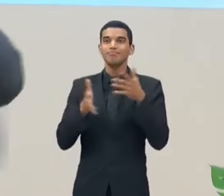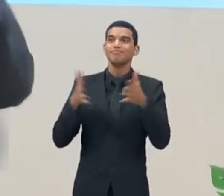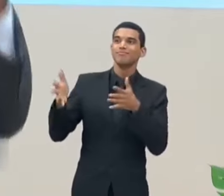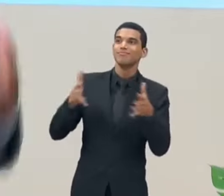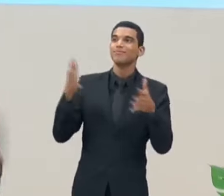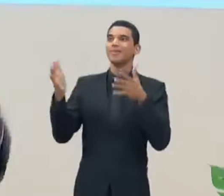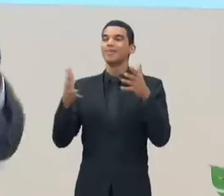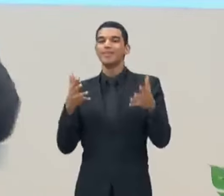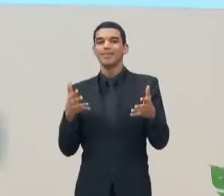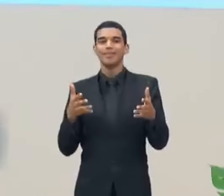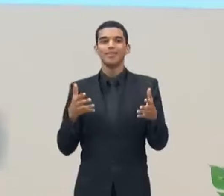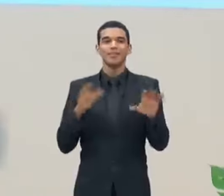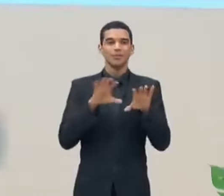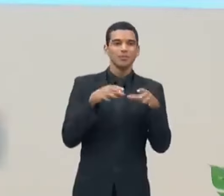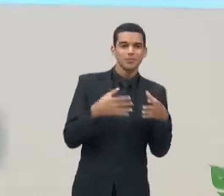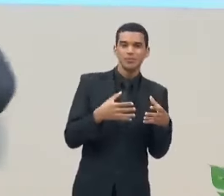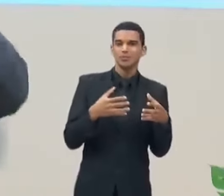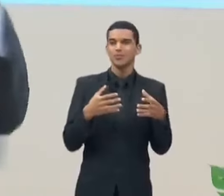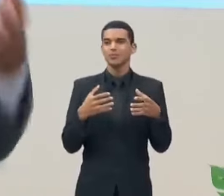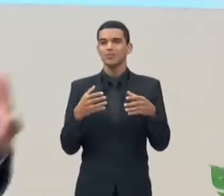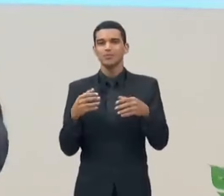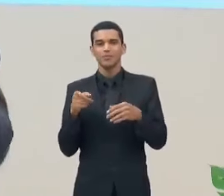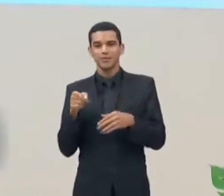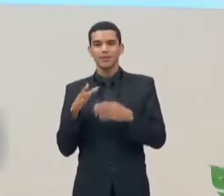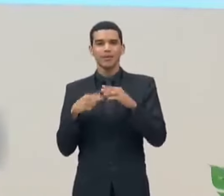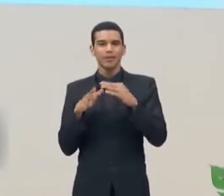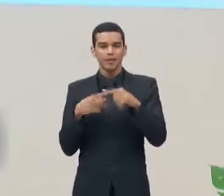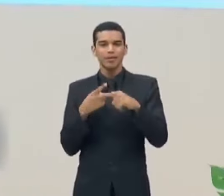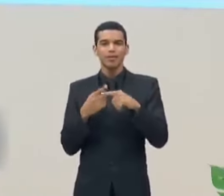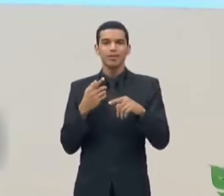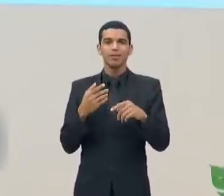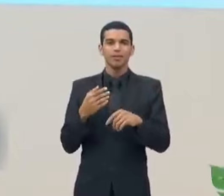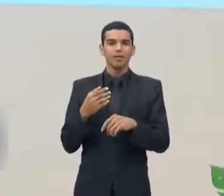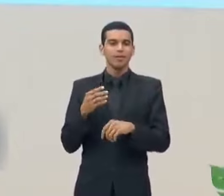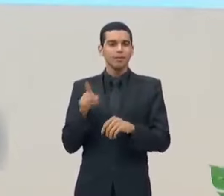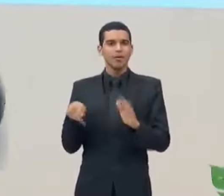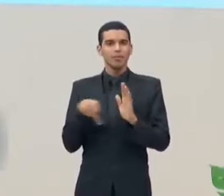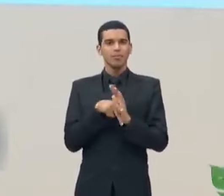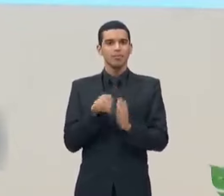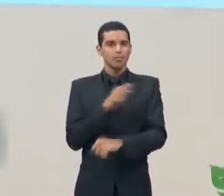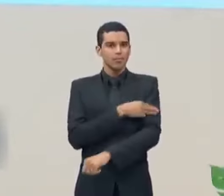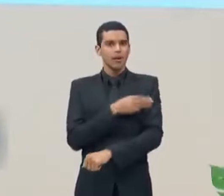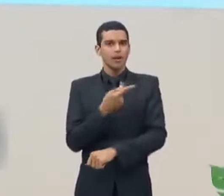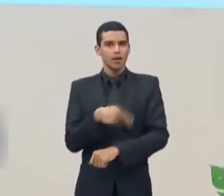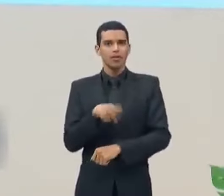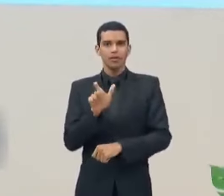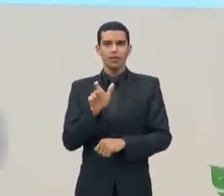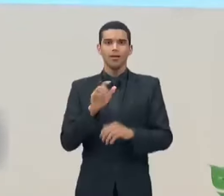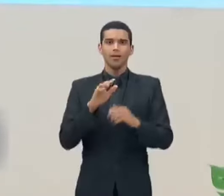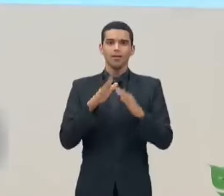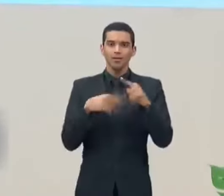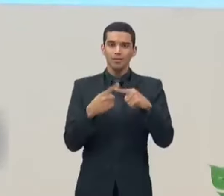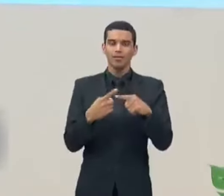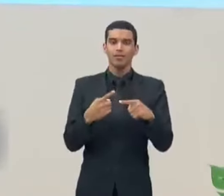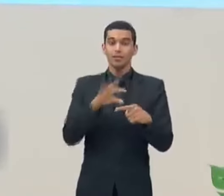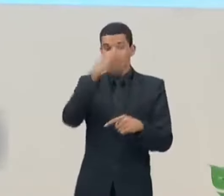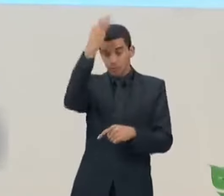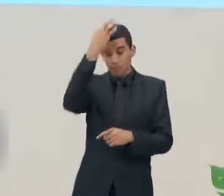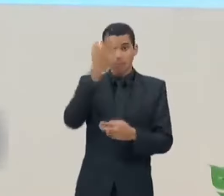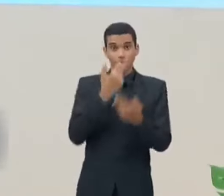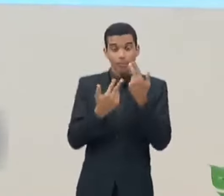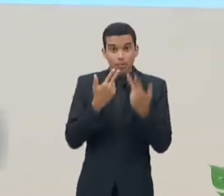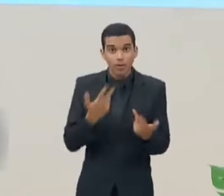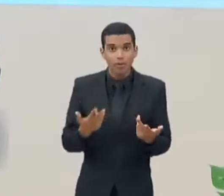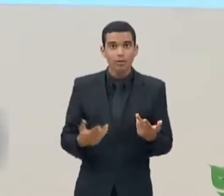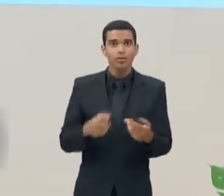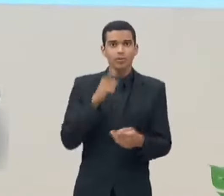conjunto, no musical, no eletrônico, no vocal, membro da igreja, batizado com o Espírito Santo.